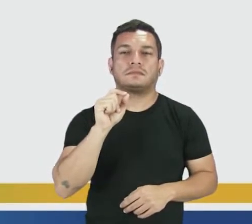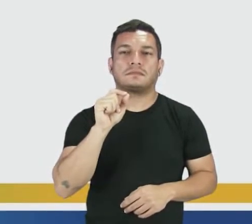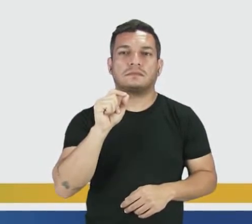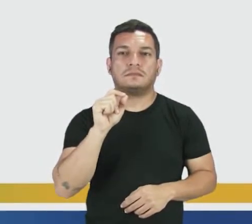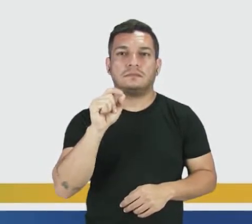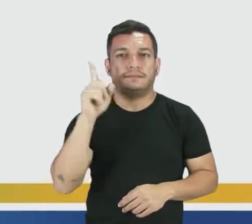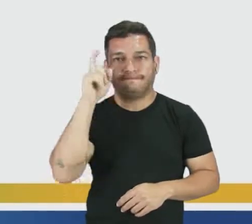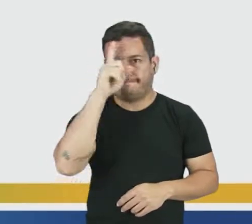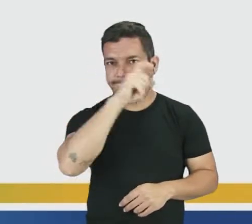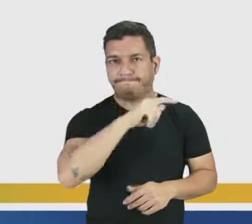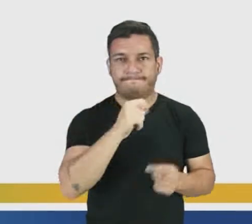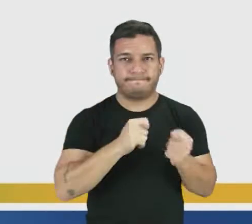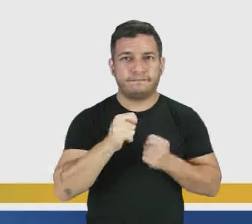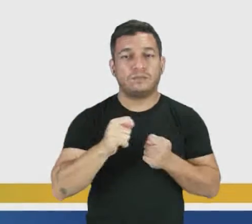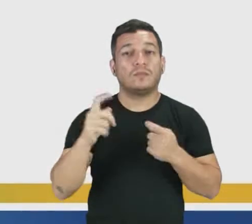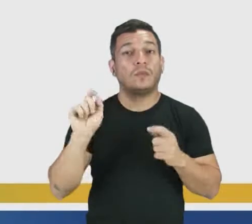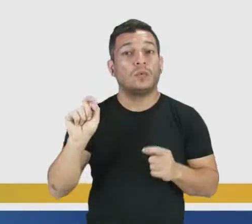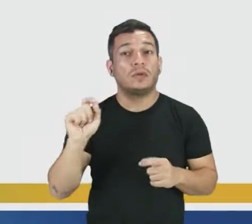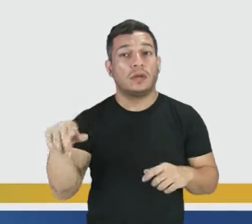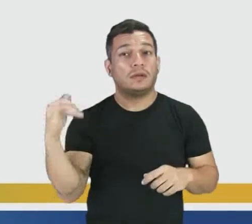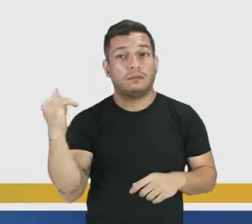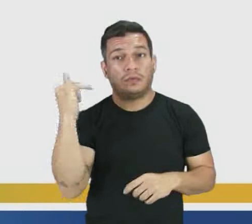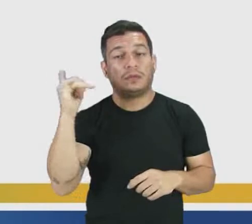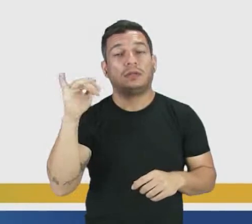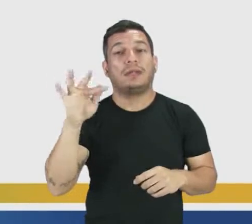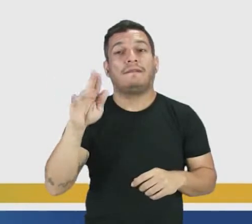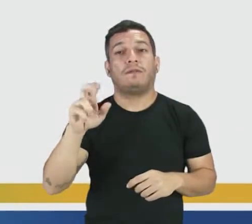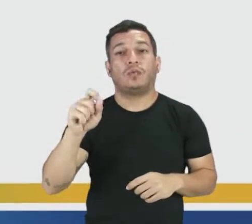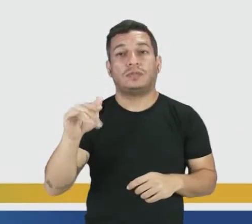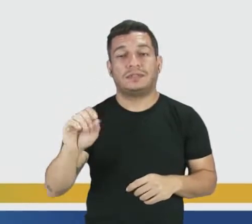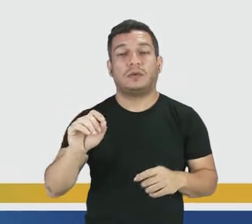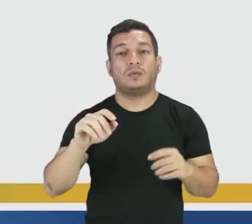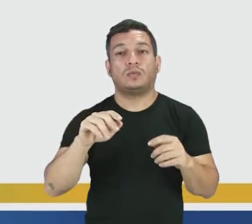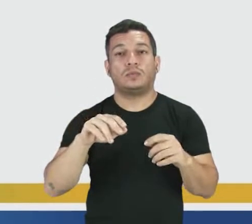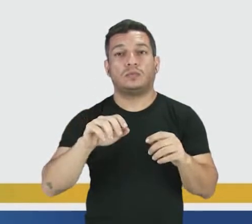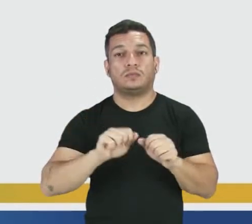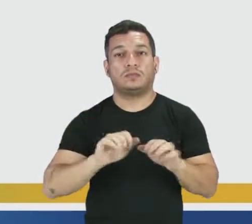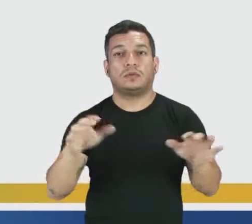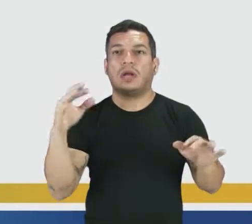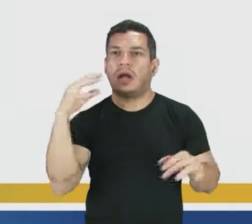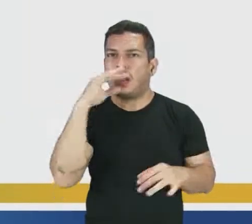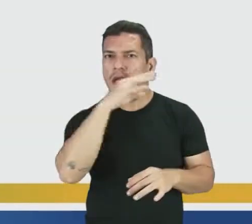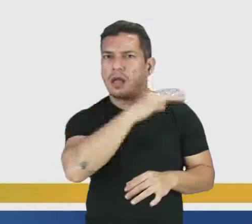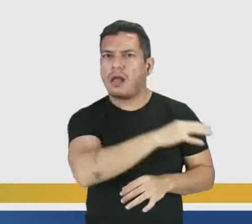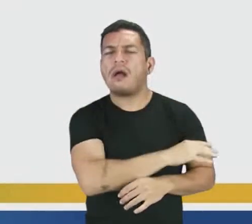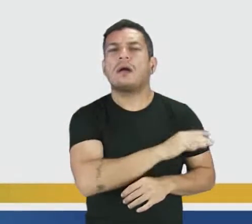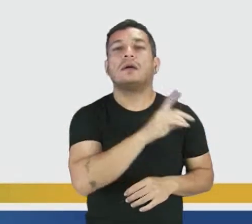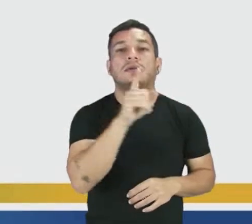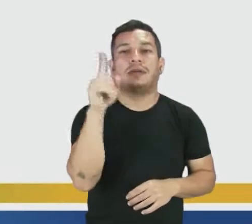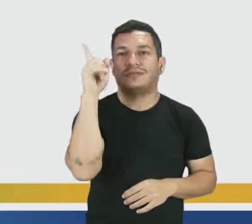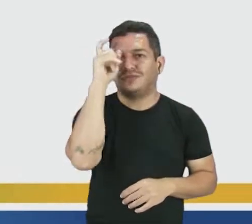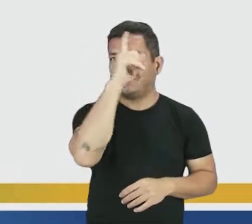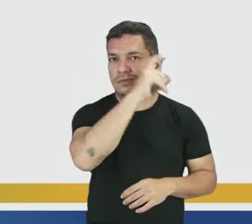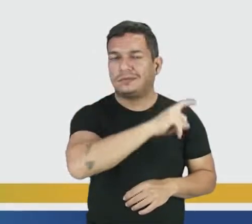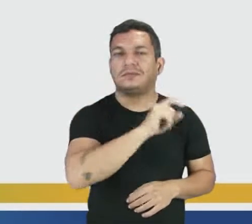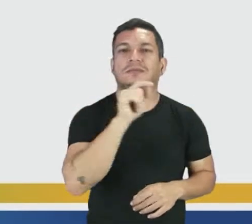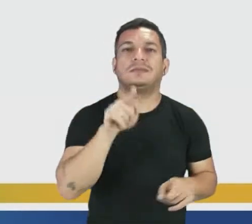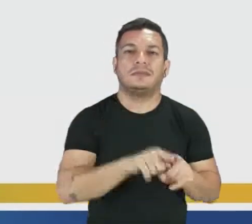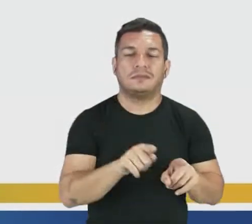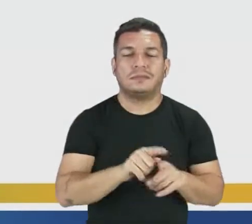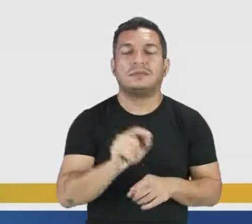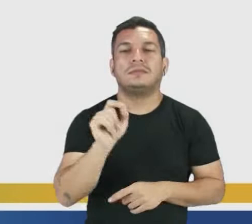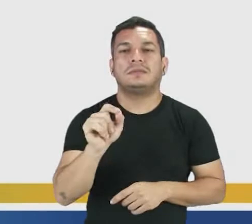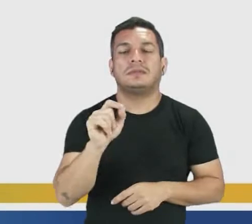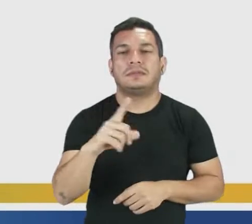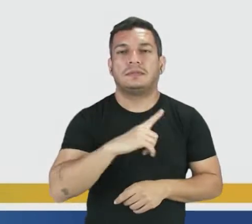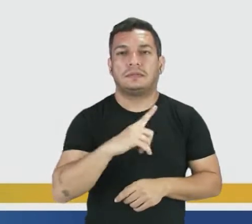ser muito difícil de controlar, o que é necessário na fusão nuclear é elevadíssimas temperaturas, o que dificulta mais ainda